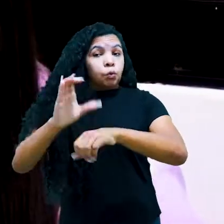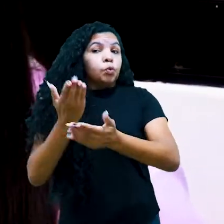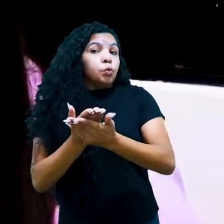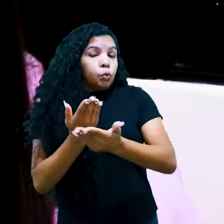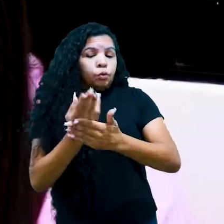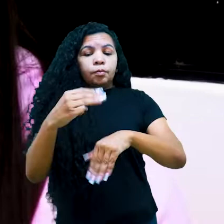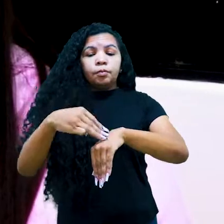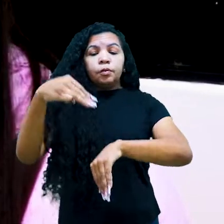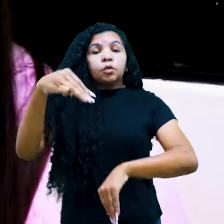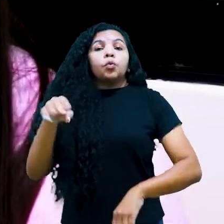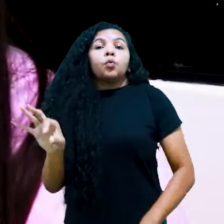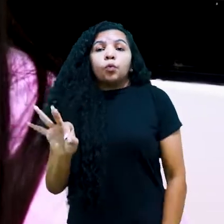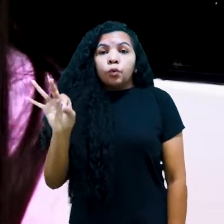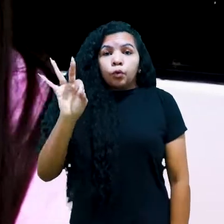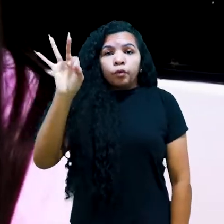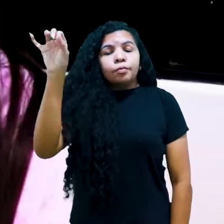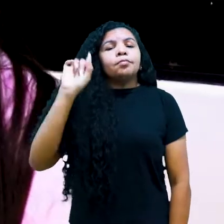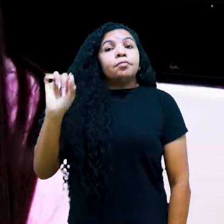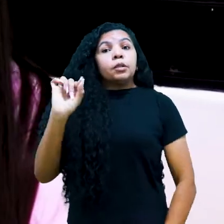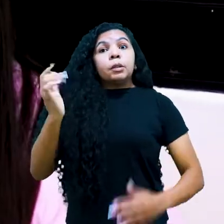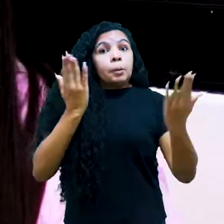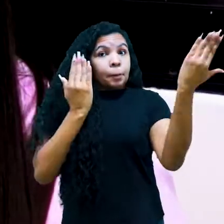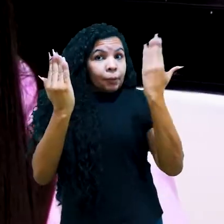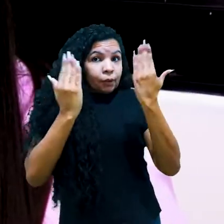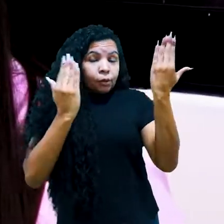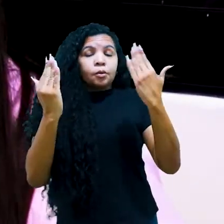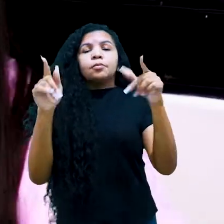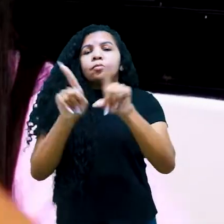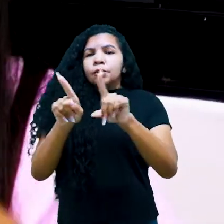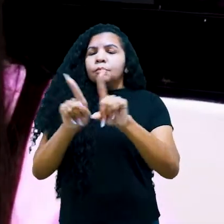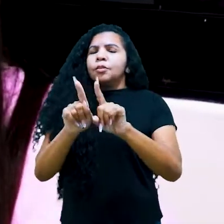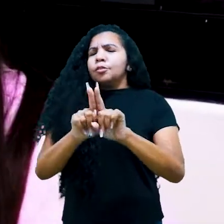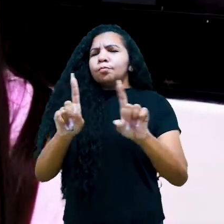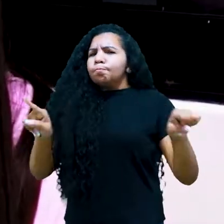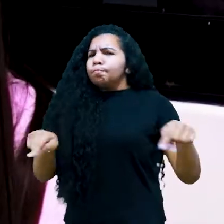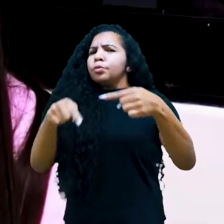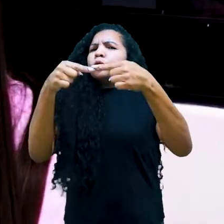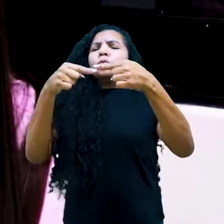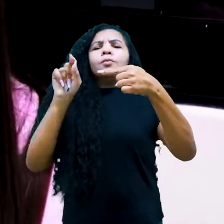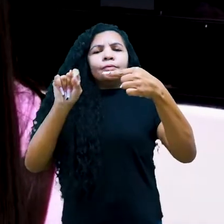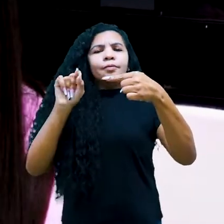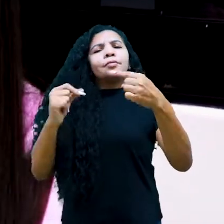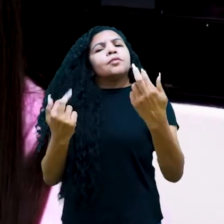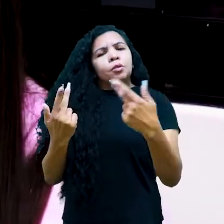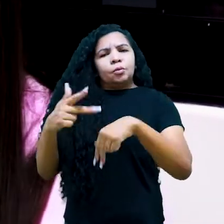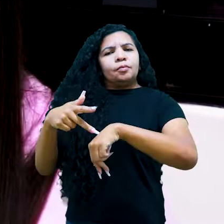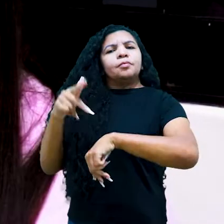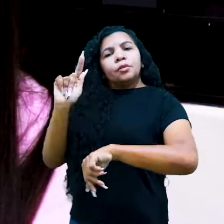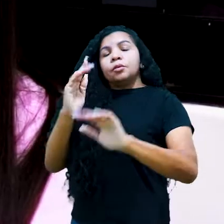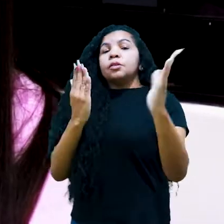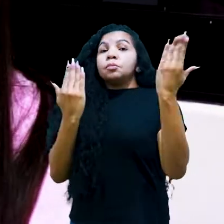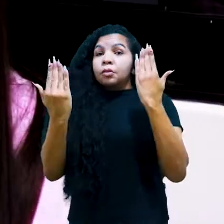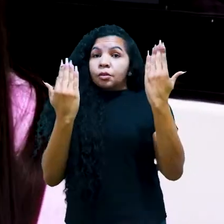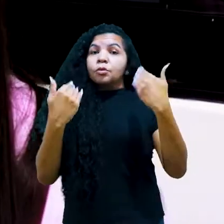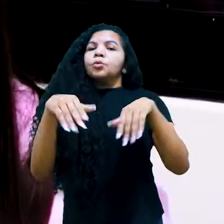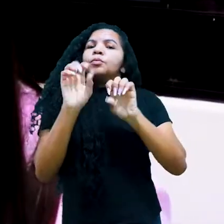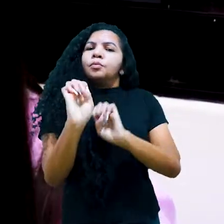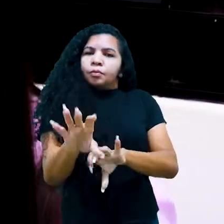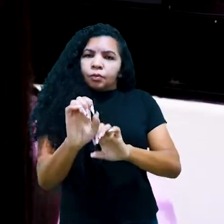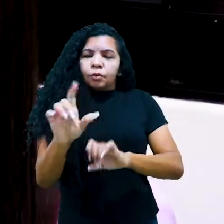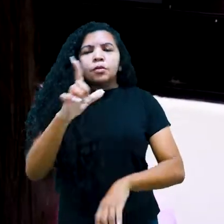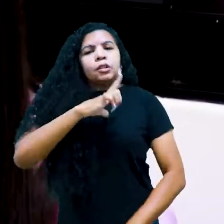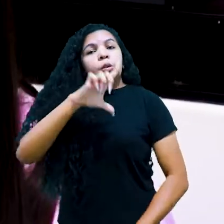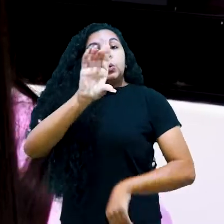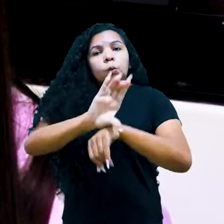curso mestrado também na na última né mestrado em psicologia e causou juntamente com agrado a pós-graduação em